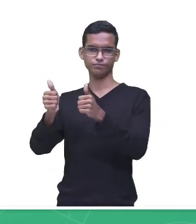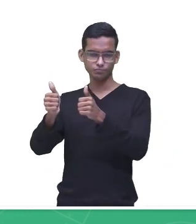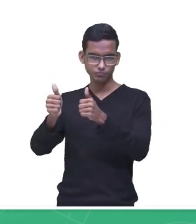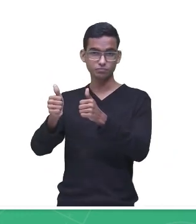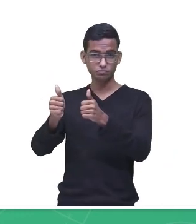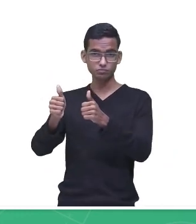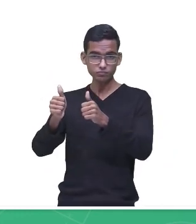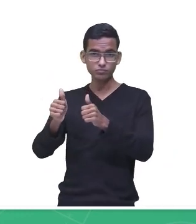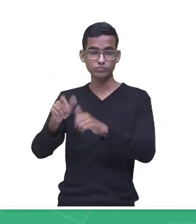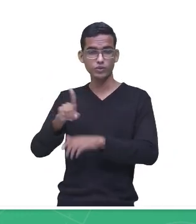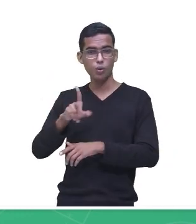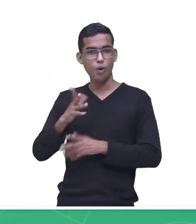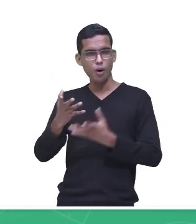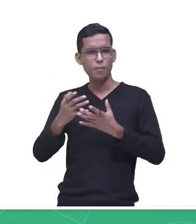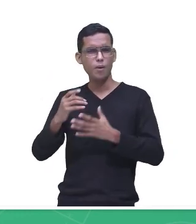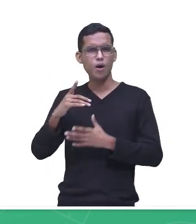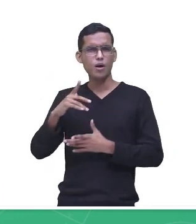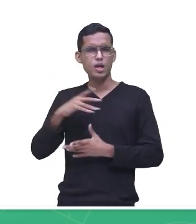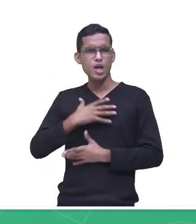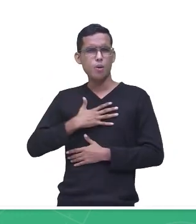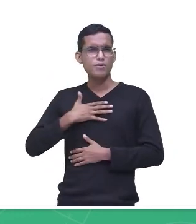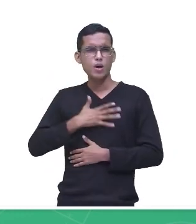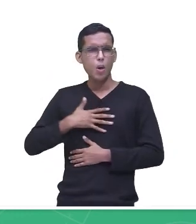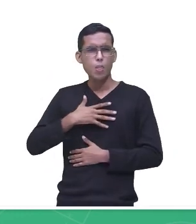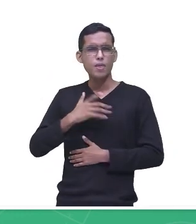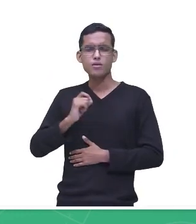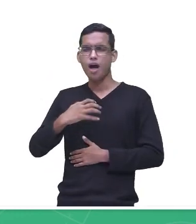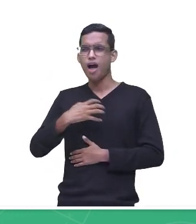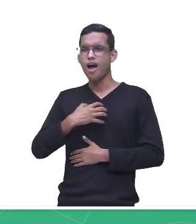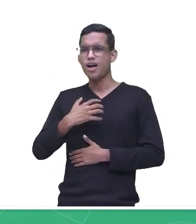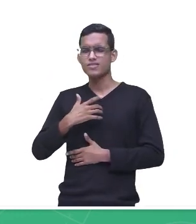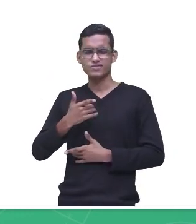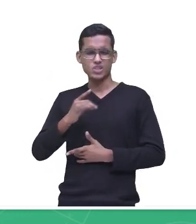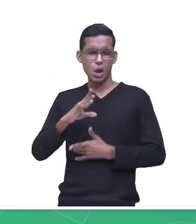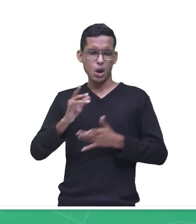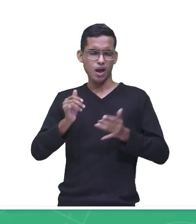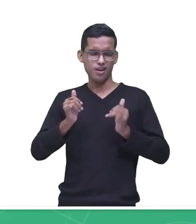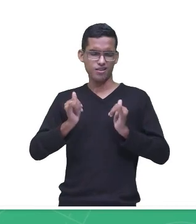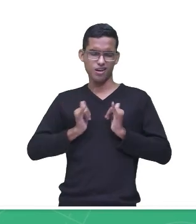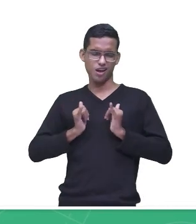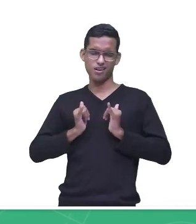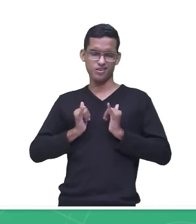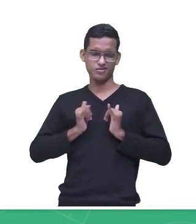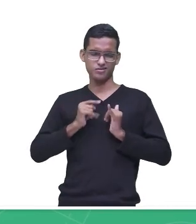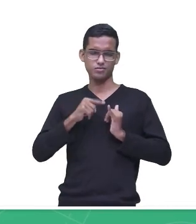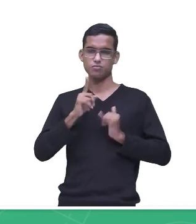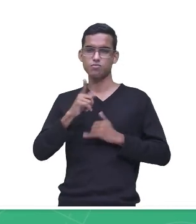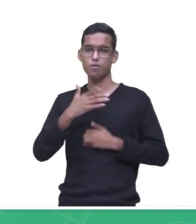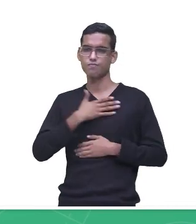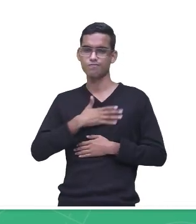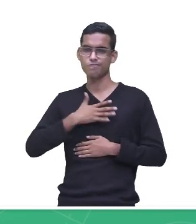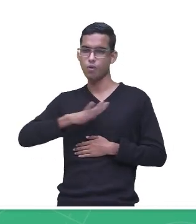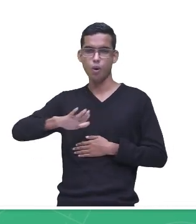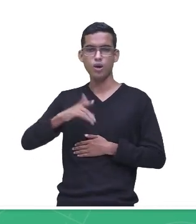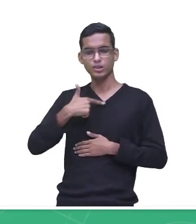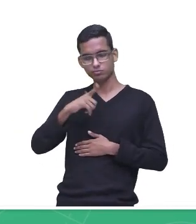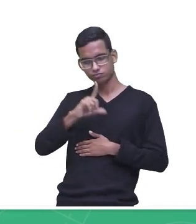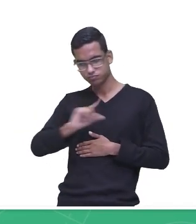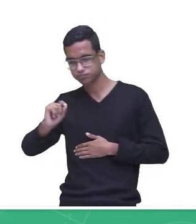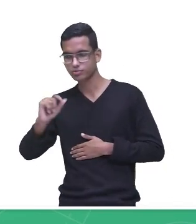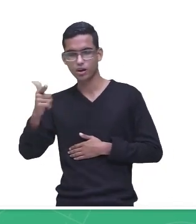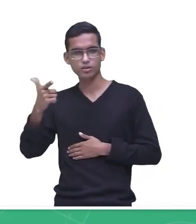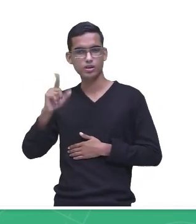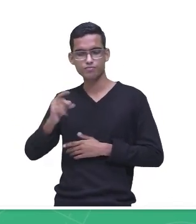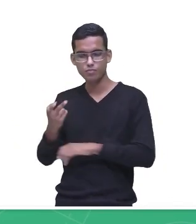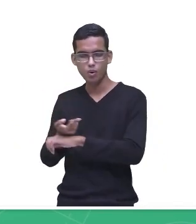os outros a sair dessa escuridão, porque ele não quer ficar com esse conhecimento só para ele. Portanto, meus queridos, olha só o nosso comentário